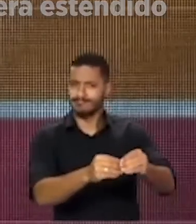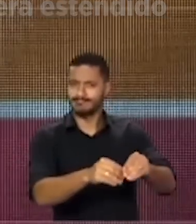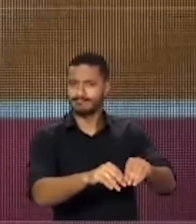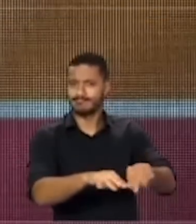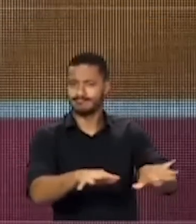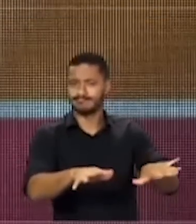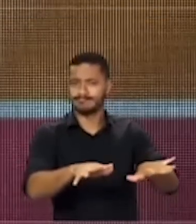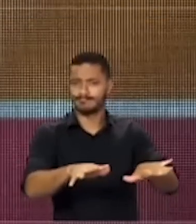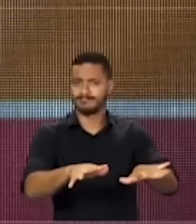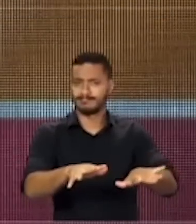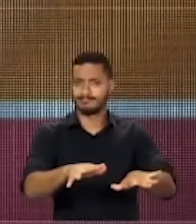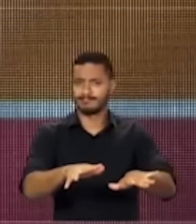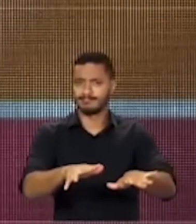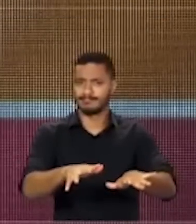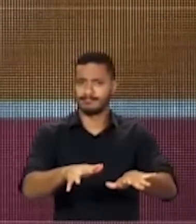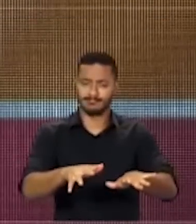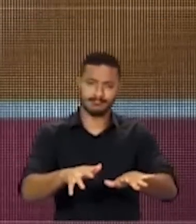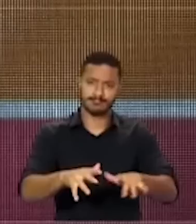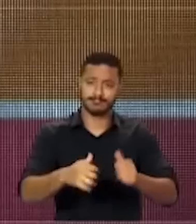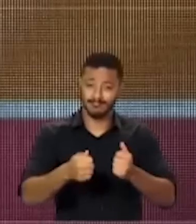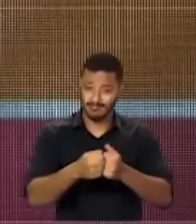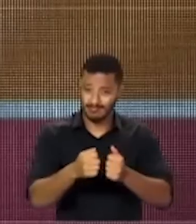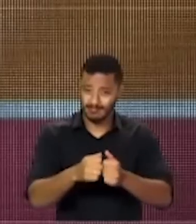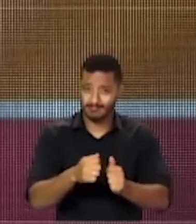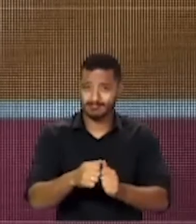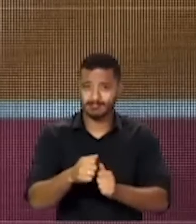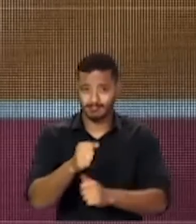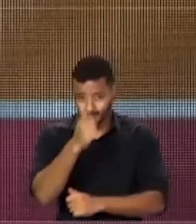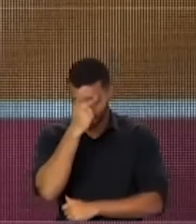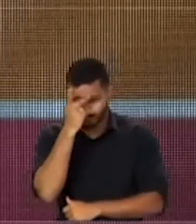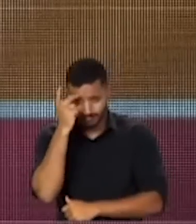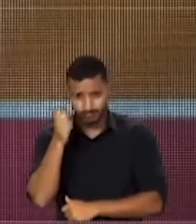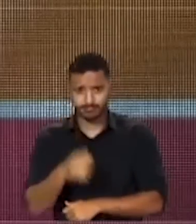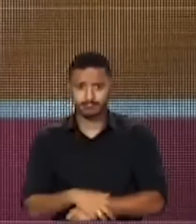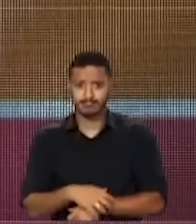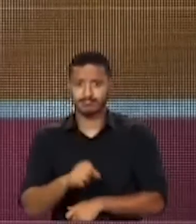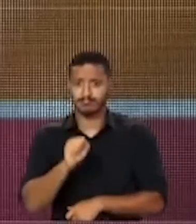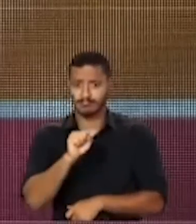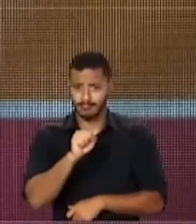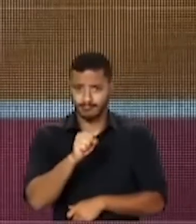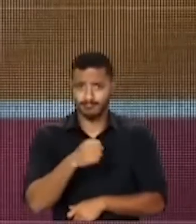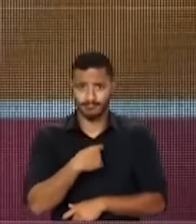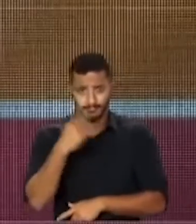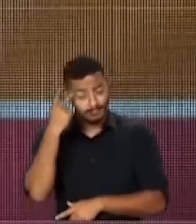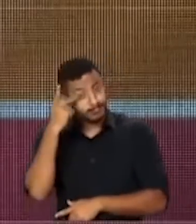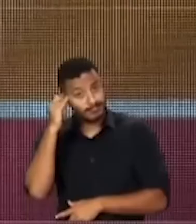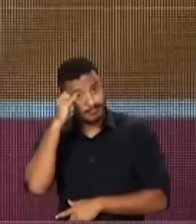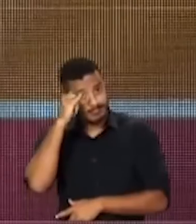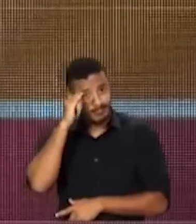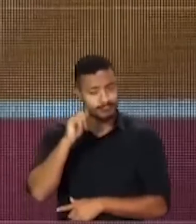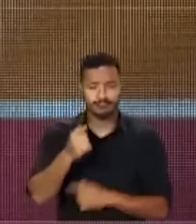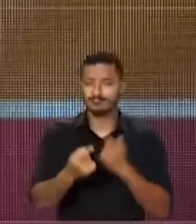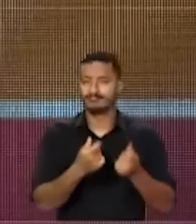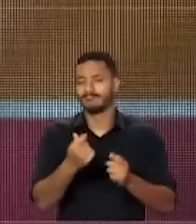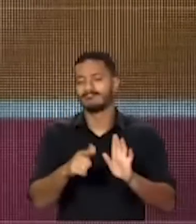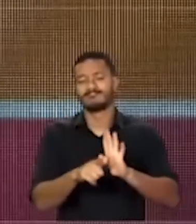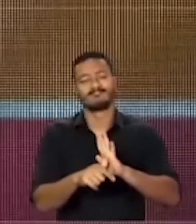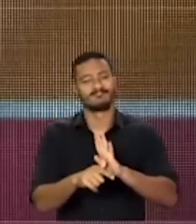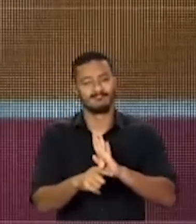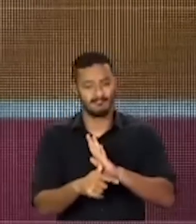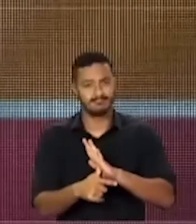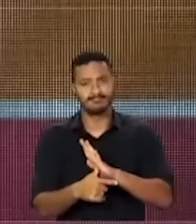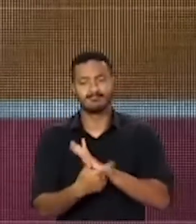prejudicassem o transporte público dos eleitores, exatamente para evitar qualquer atraso,